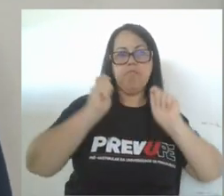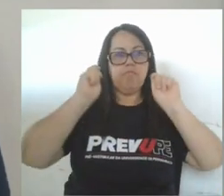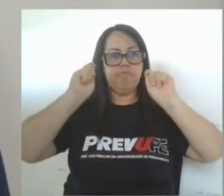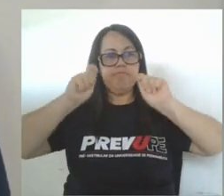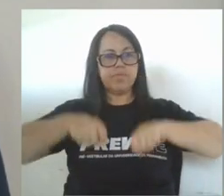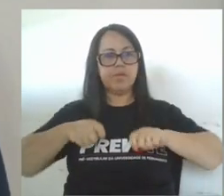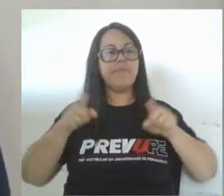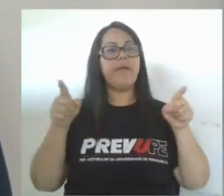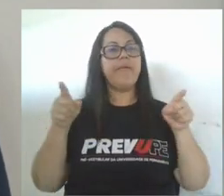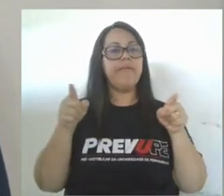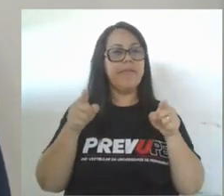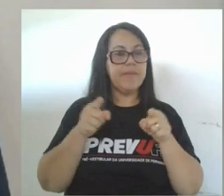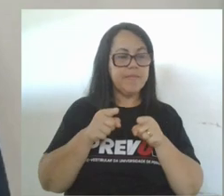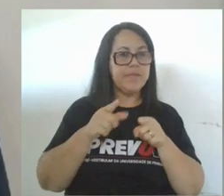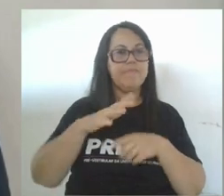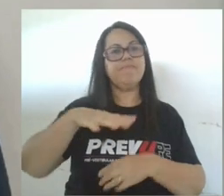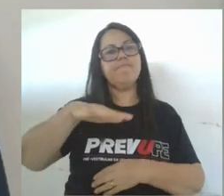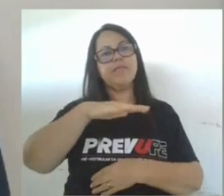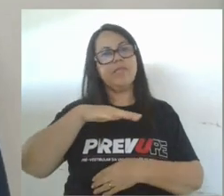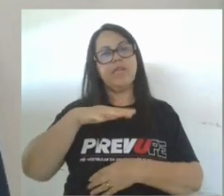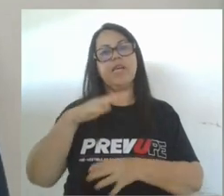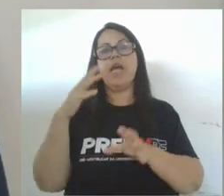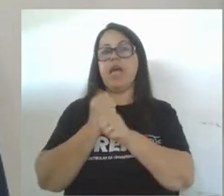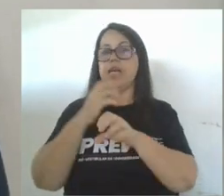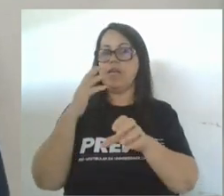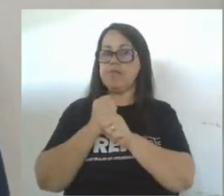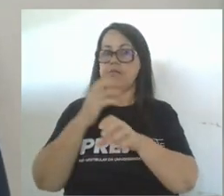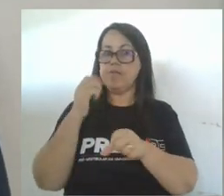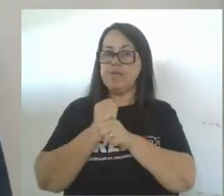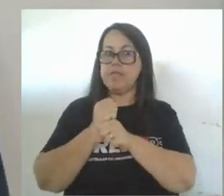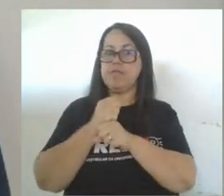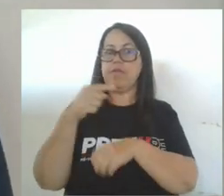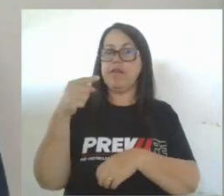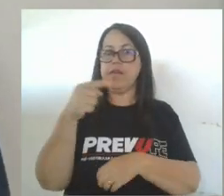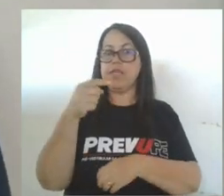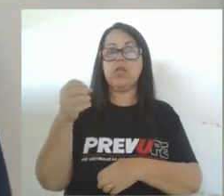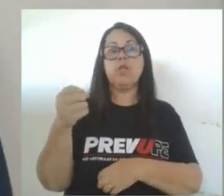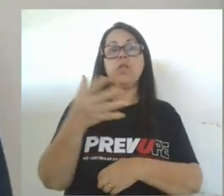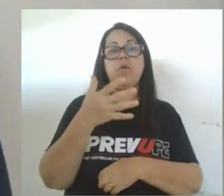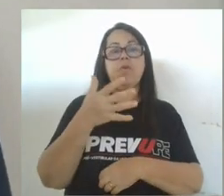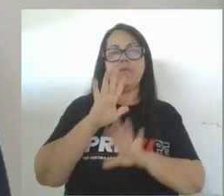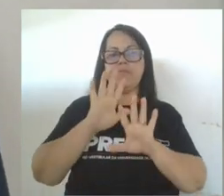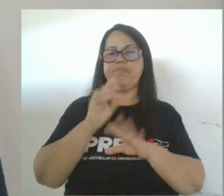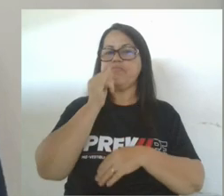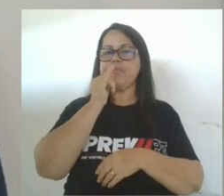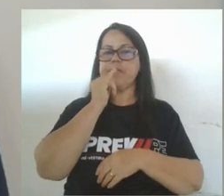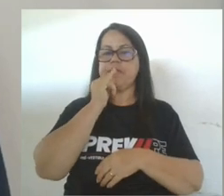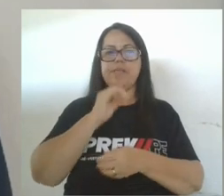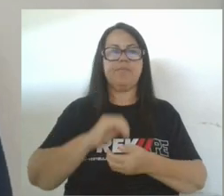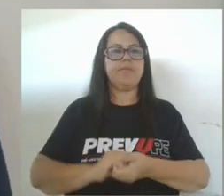probabilidade reduzindo o espaço amostral e calculando a probabilidade nesse novo espaço. Vejam esse